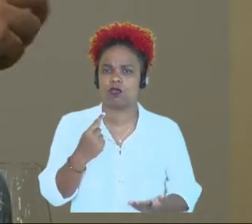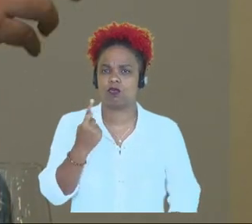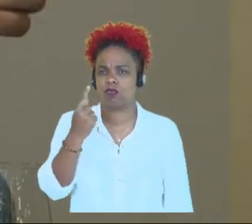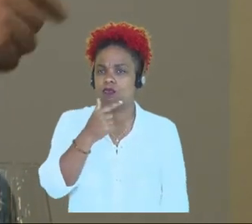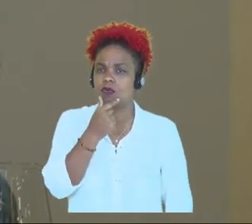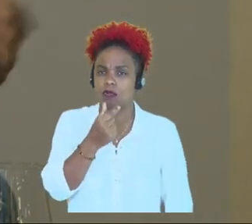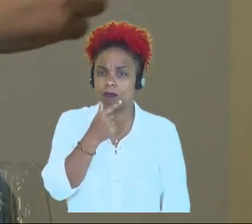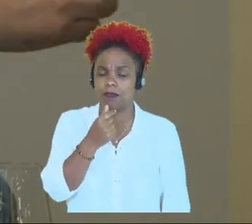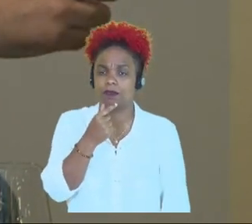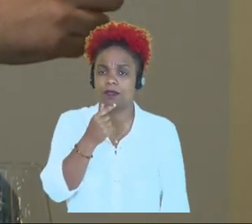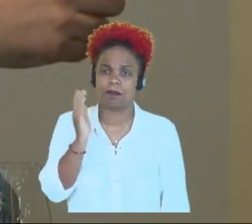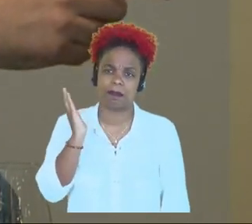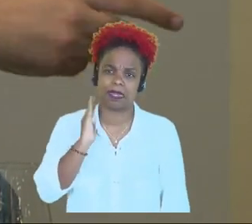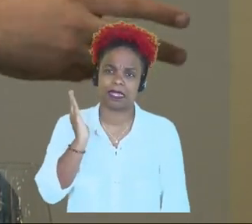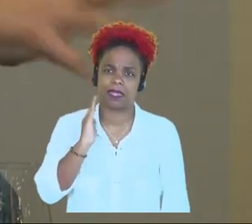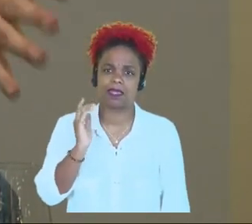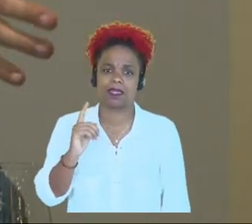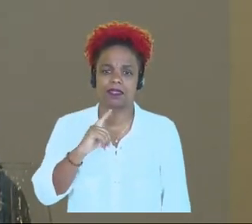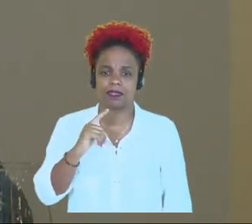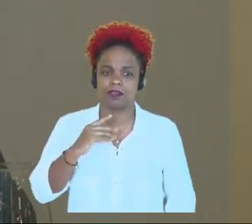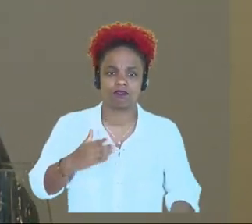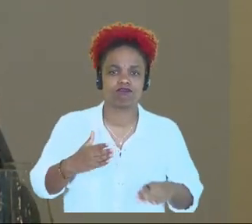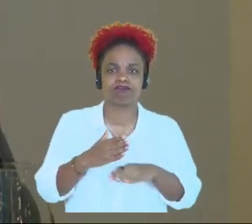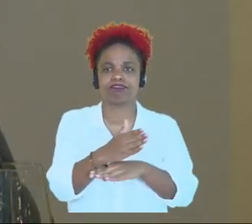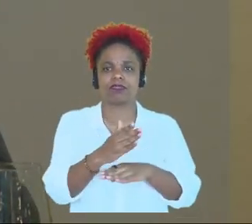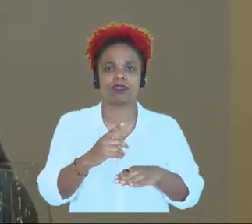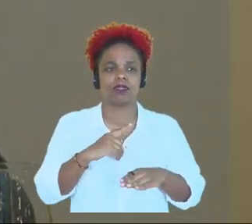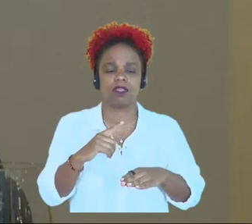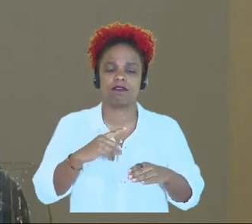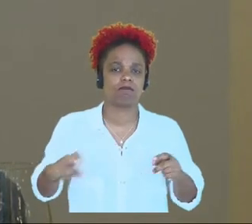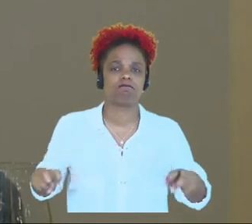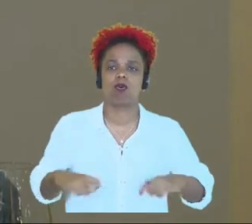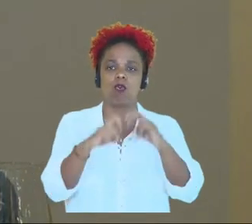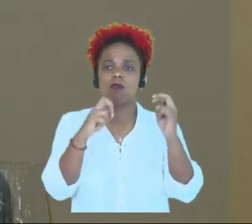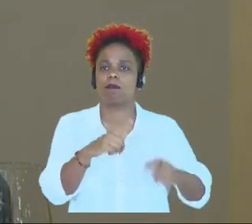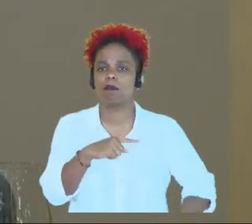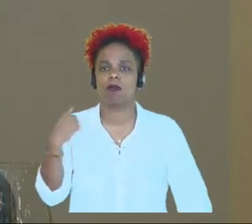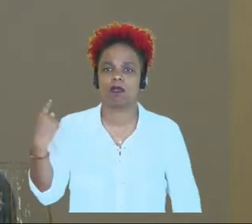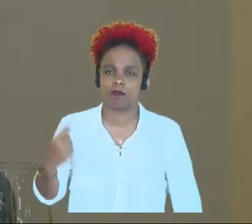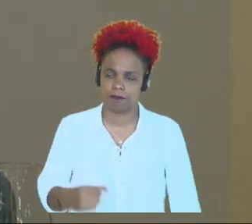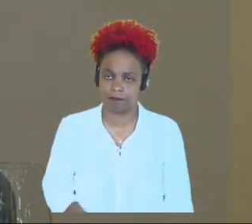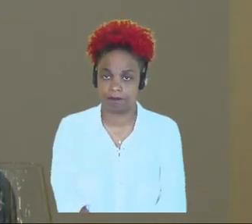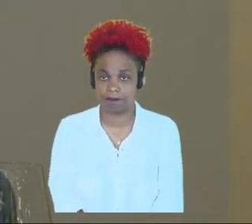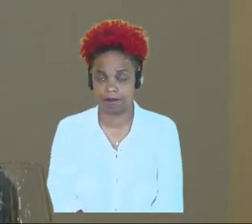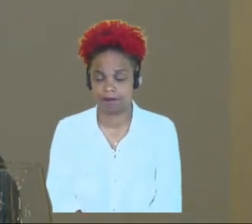Paraná, tentando cruzar uma barreira dessa, bateu e faleceu.